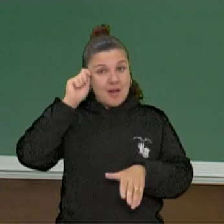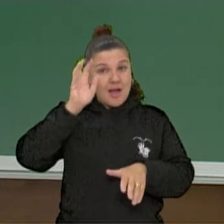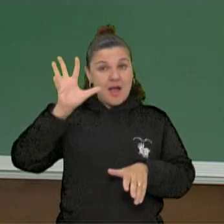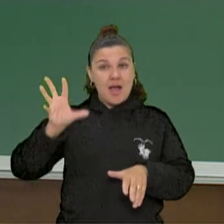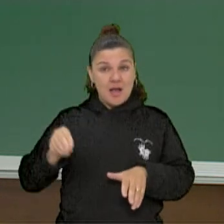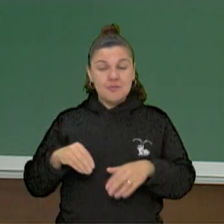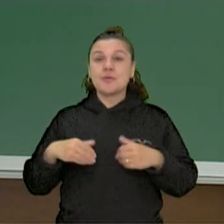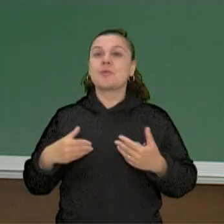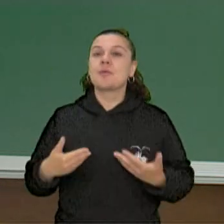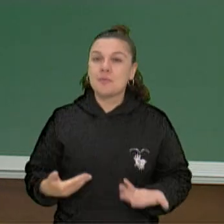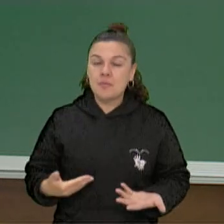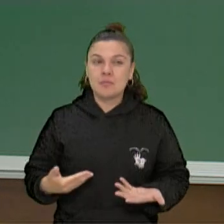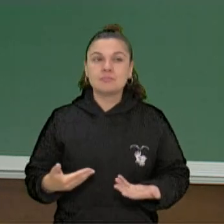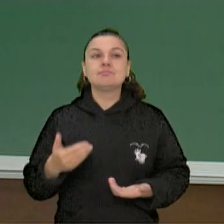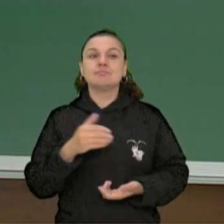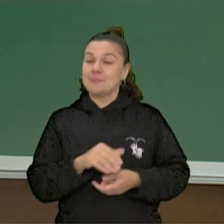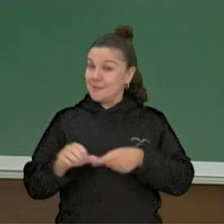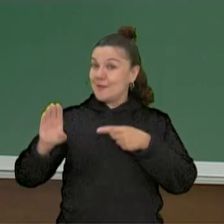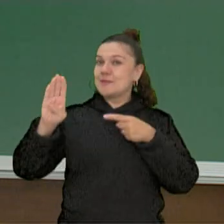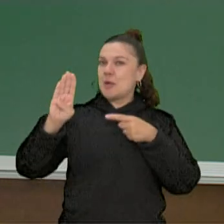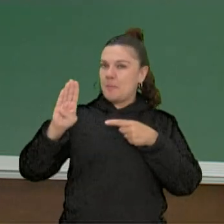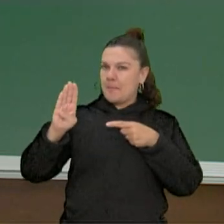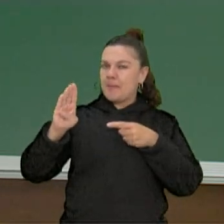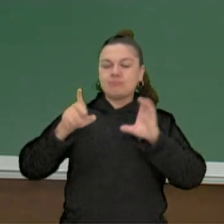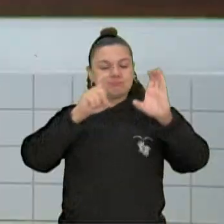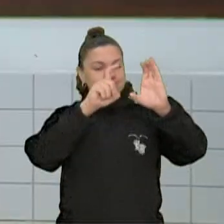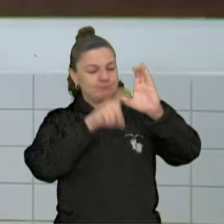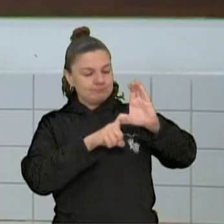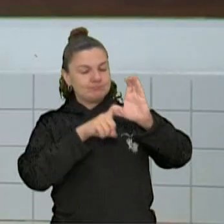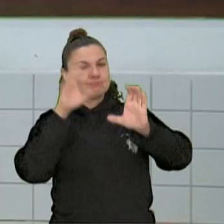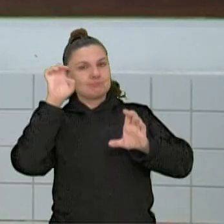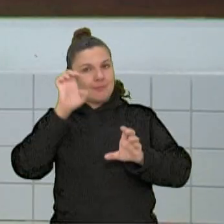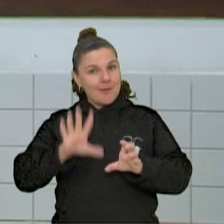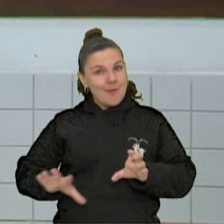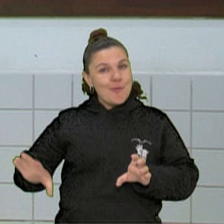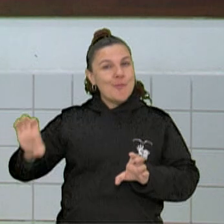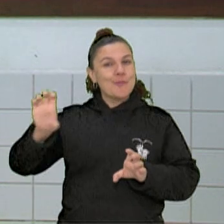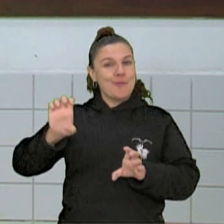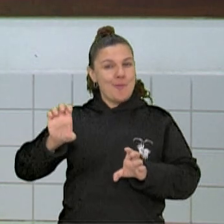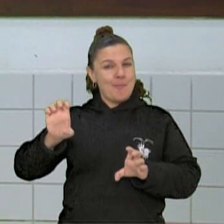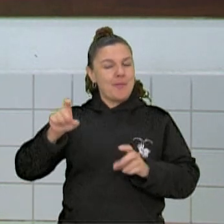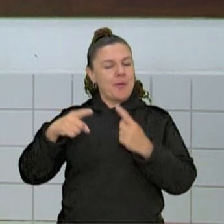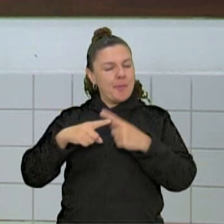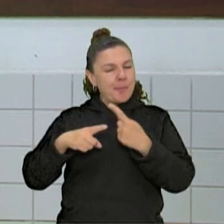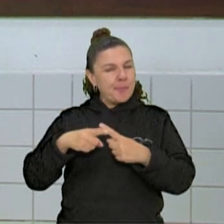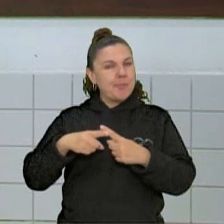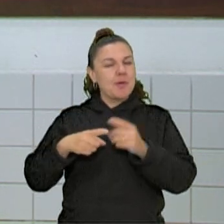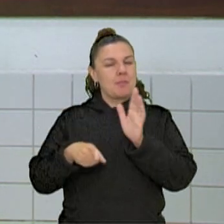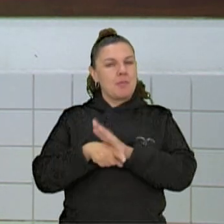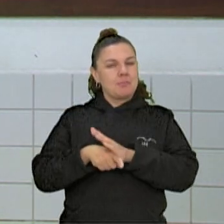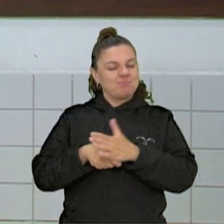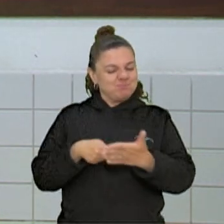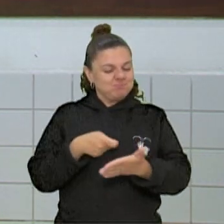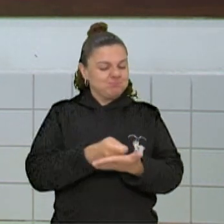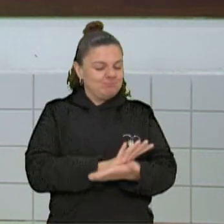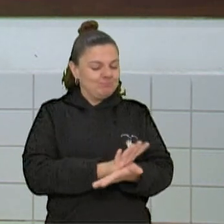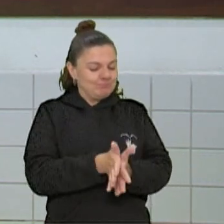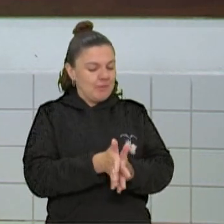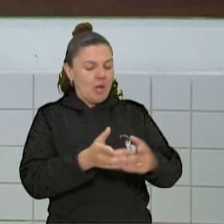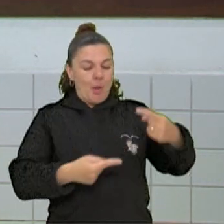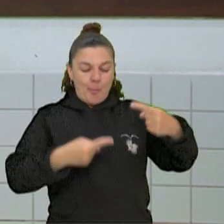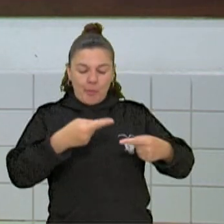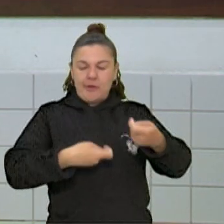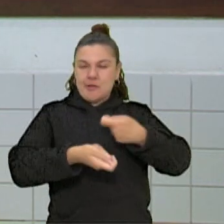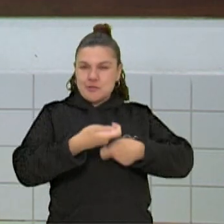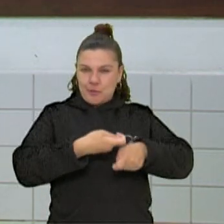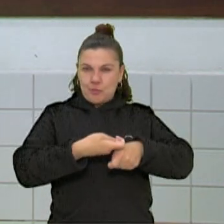africano é o colonialismo europeu. Essa dominação do território africano, da economia, da política